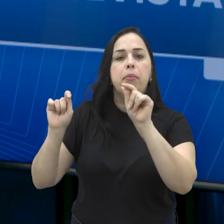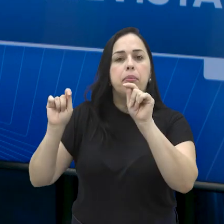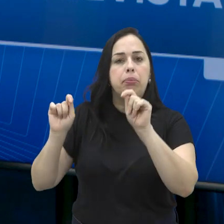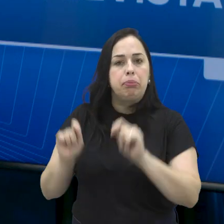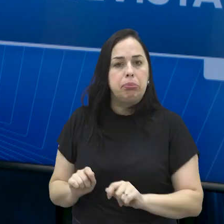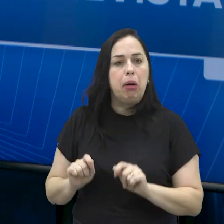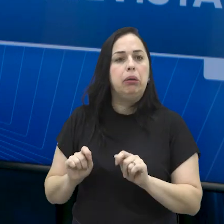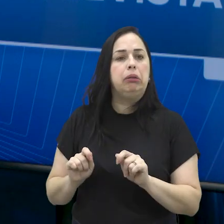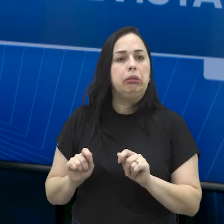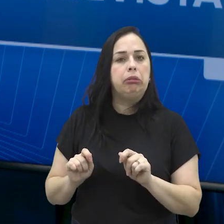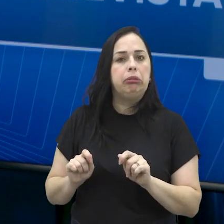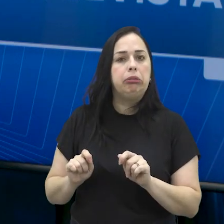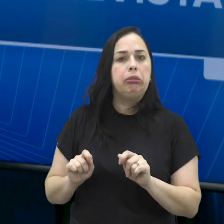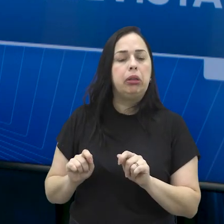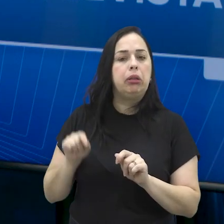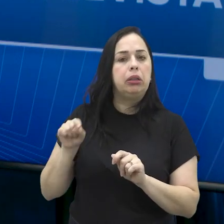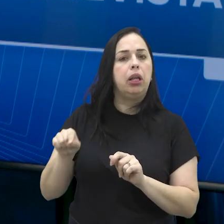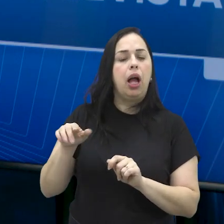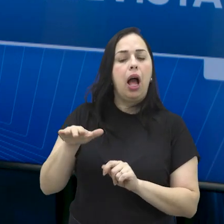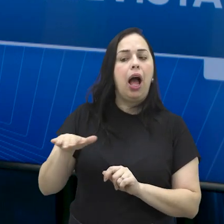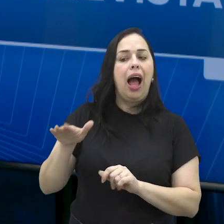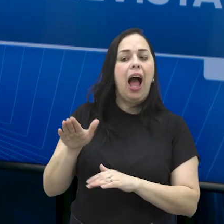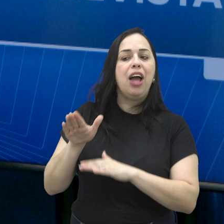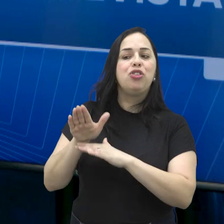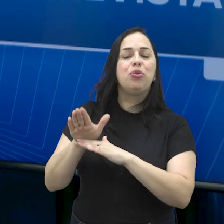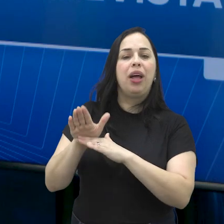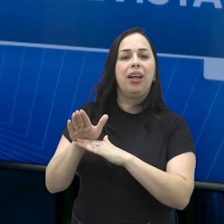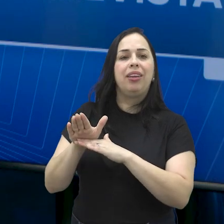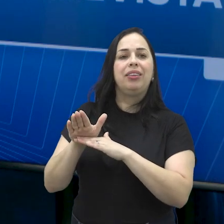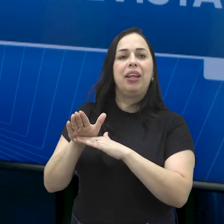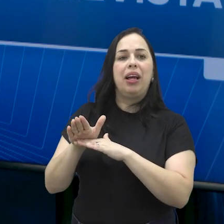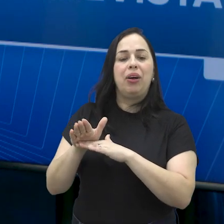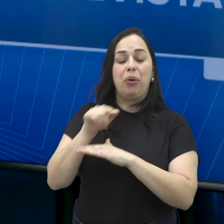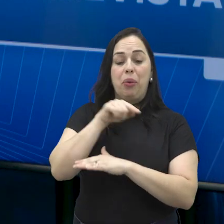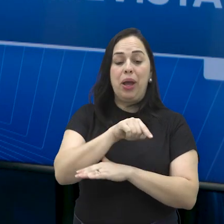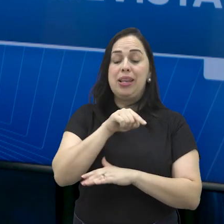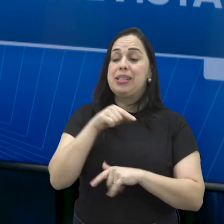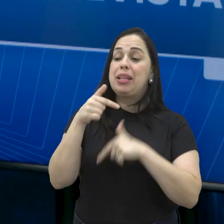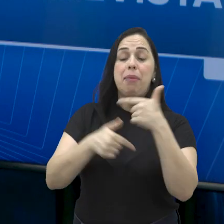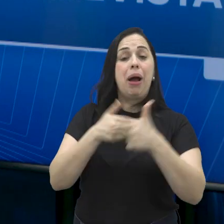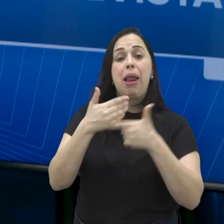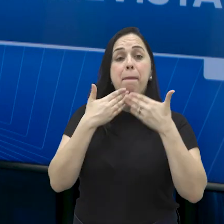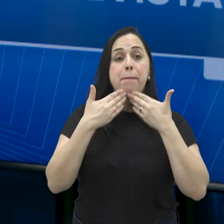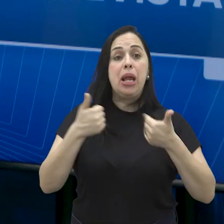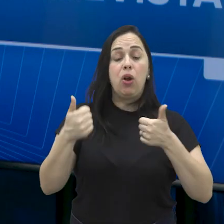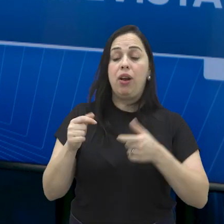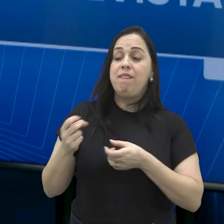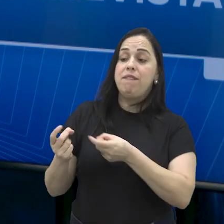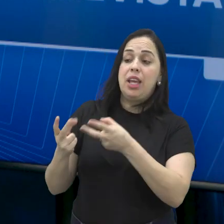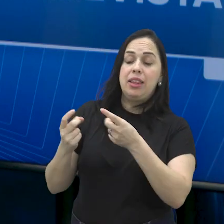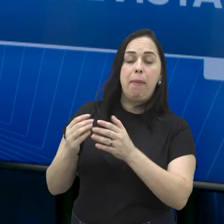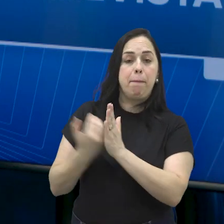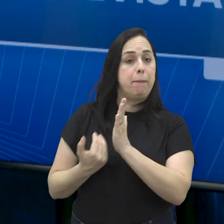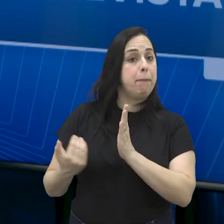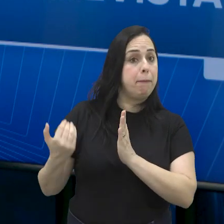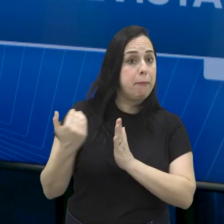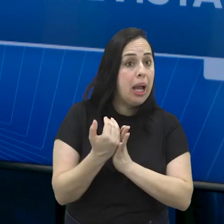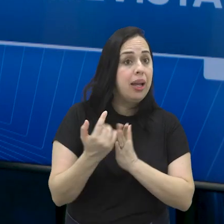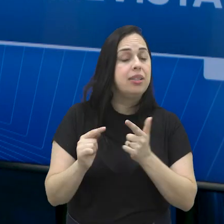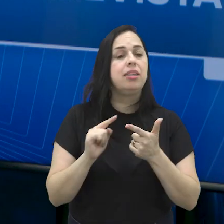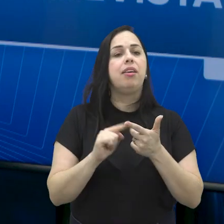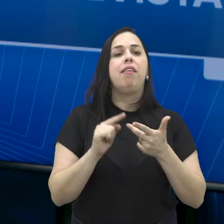e muito causar melhorias no trabalho. Pode ter um aumento de vendas, pode ter um aumento de